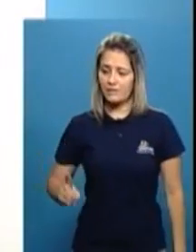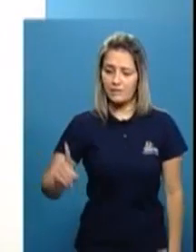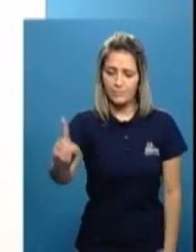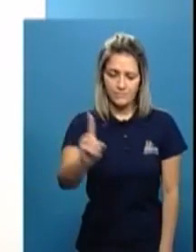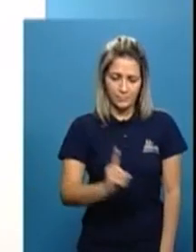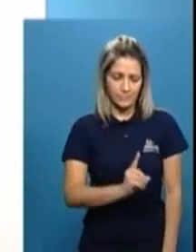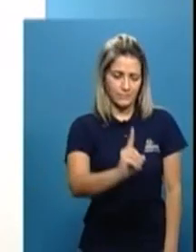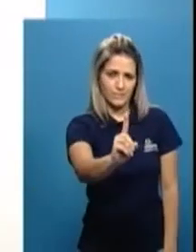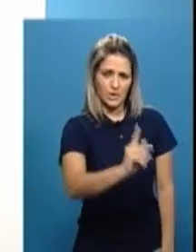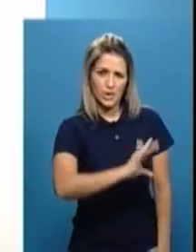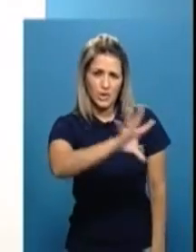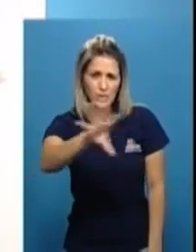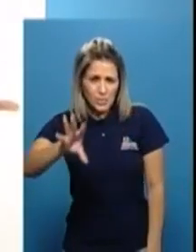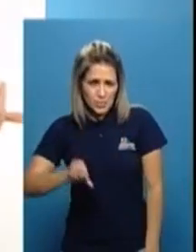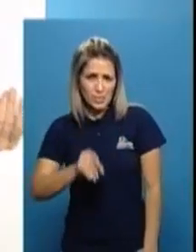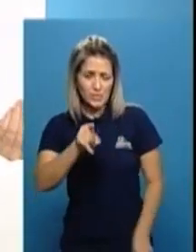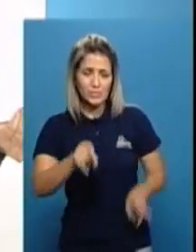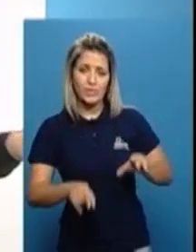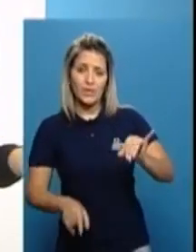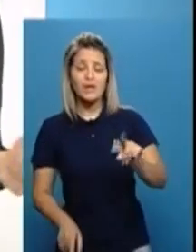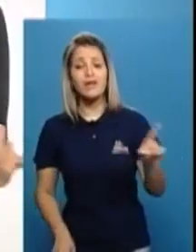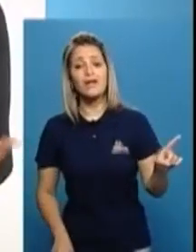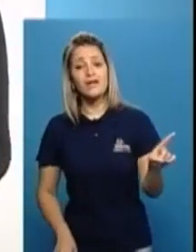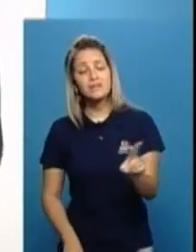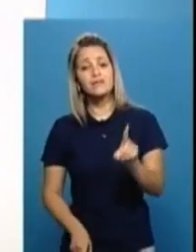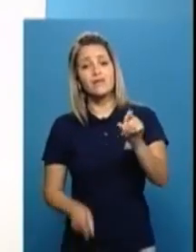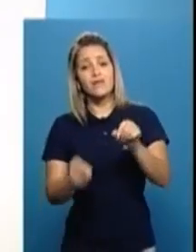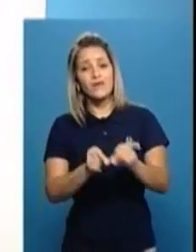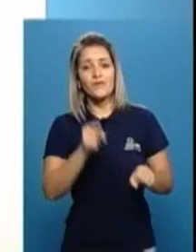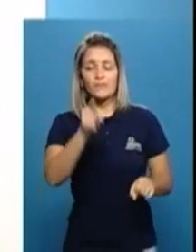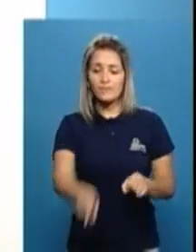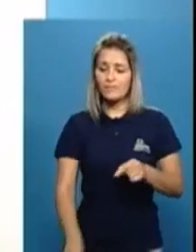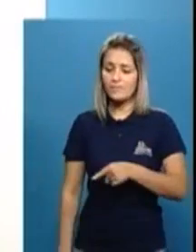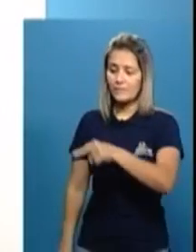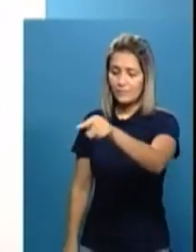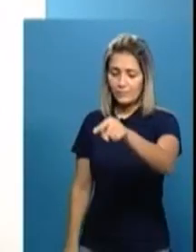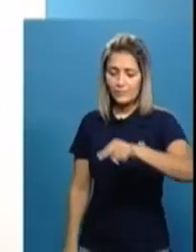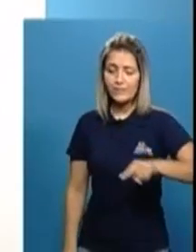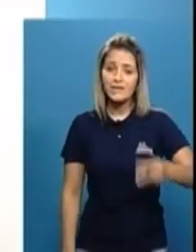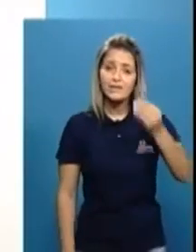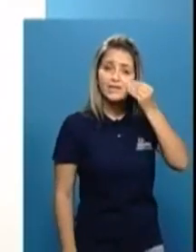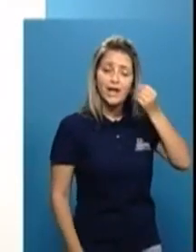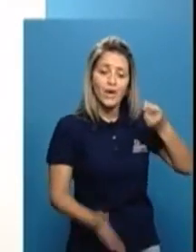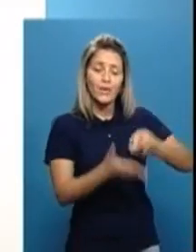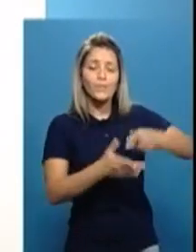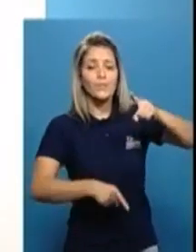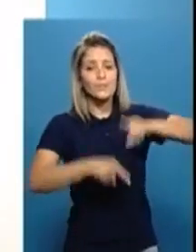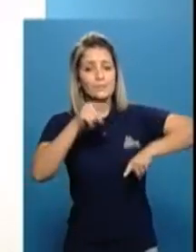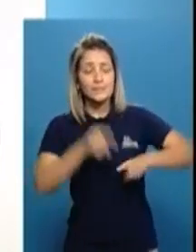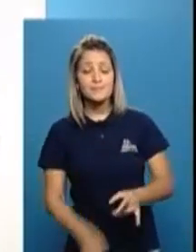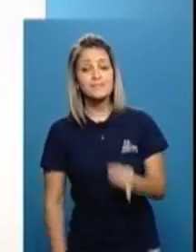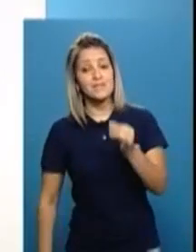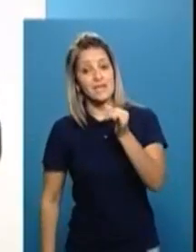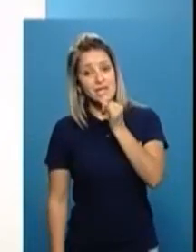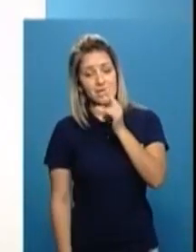setores deste supermercado. Você vai passar pelos setores aos quais está buscando um produto. Por exemplo, se você